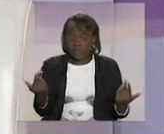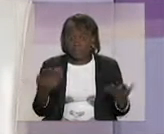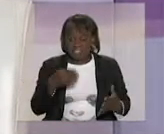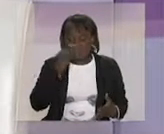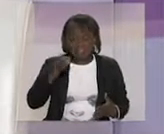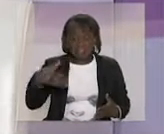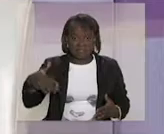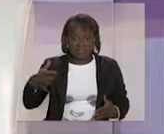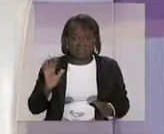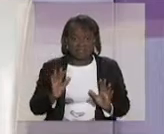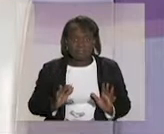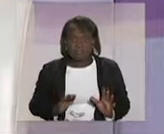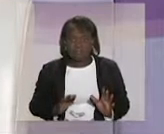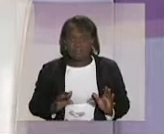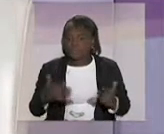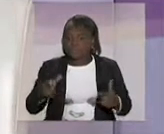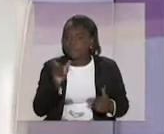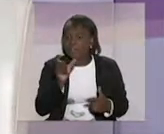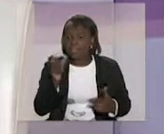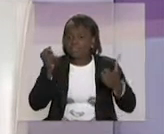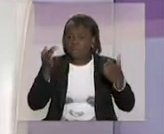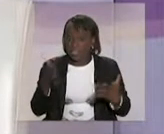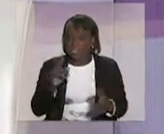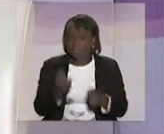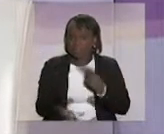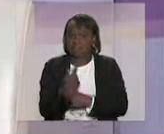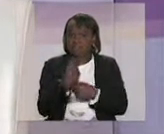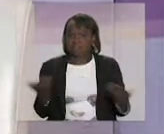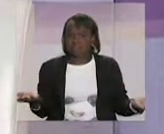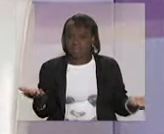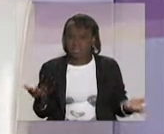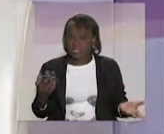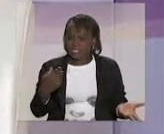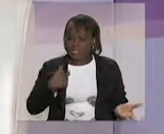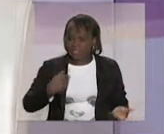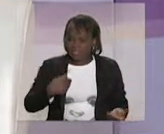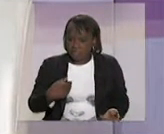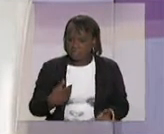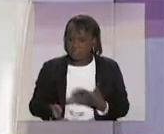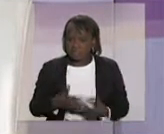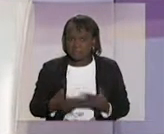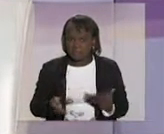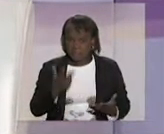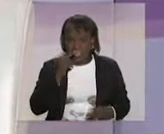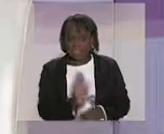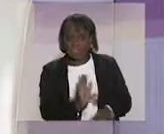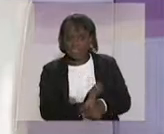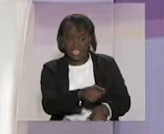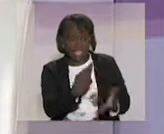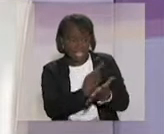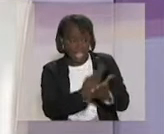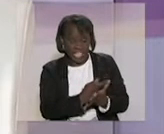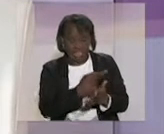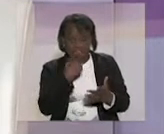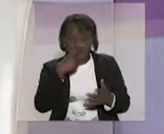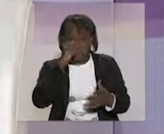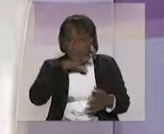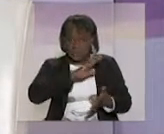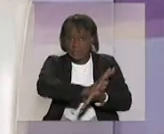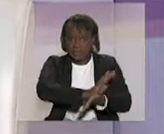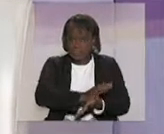é muito, não tem outra palavra melhor, é estranho a gente pensar como a gente se porta dessa forma, né? Muitas vezes defendendo mais o agressor do que a